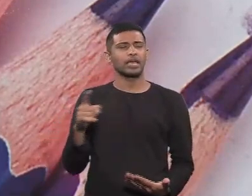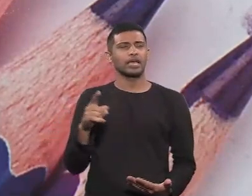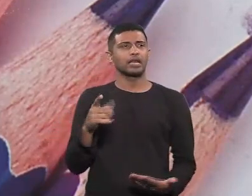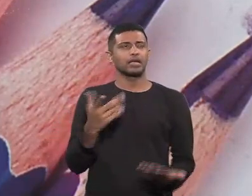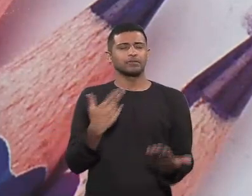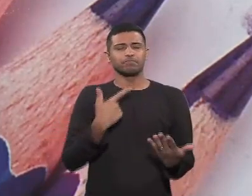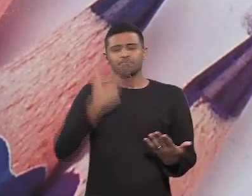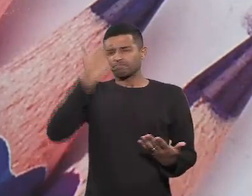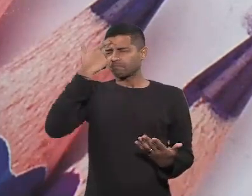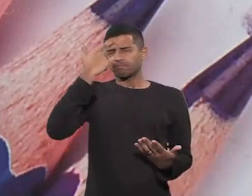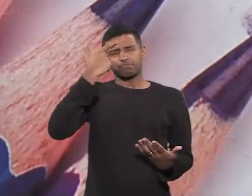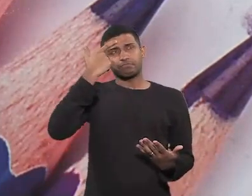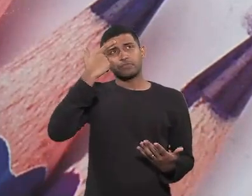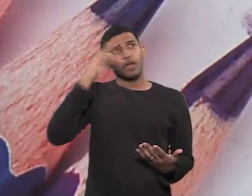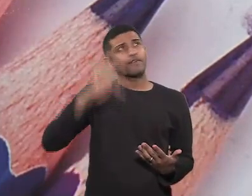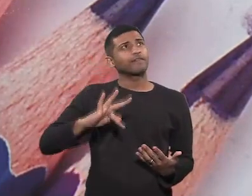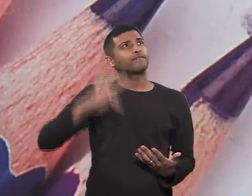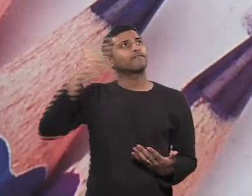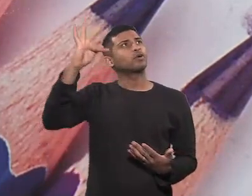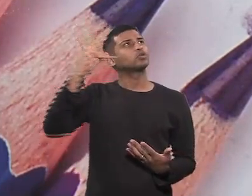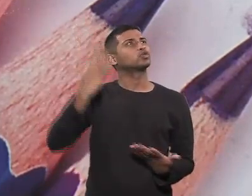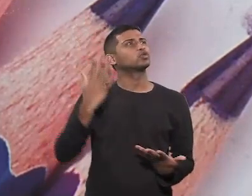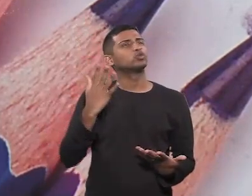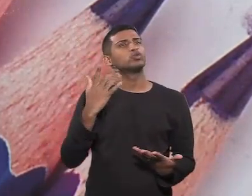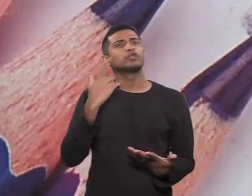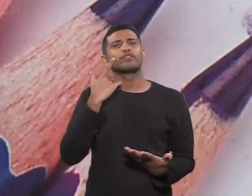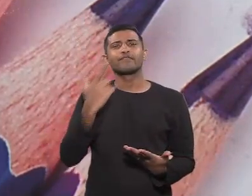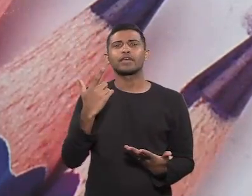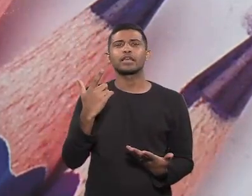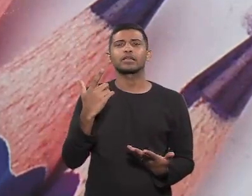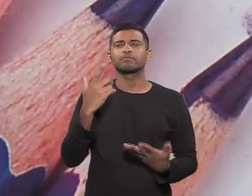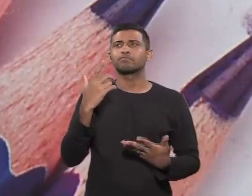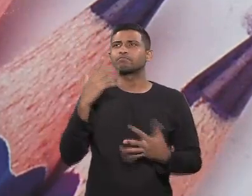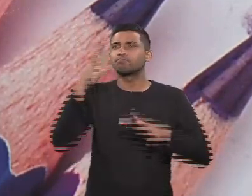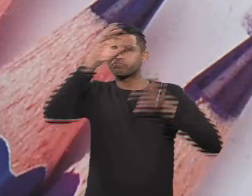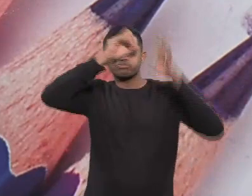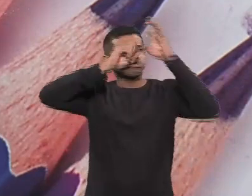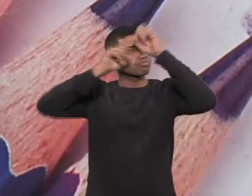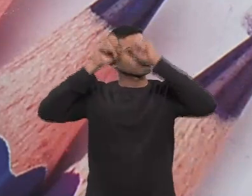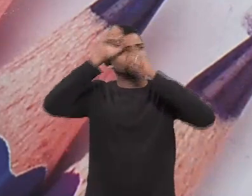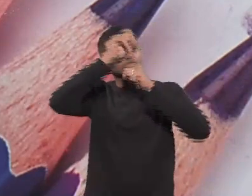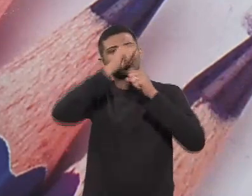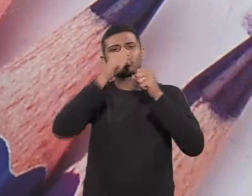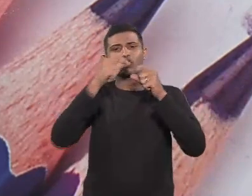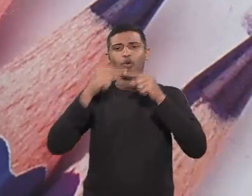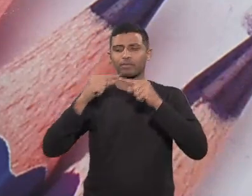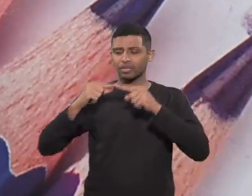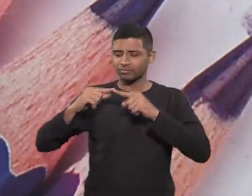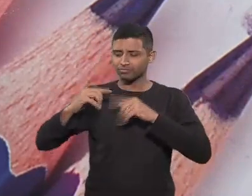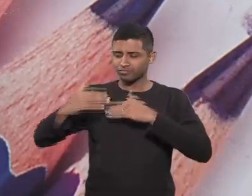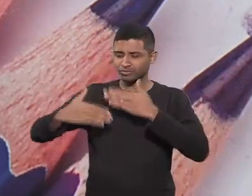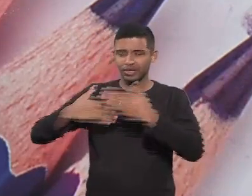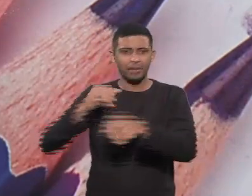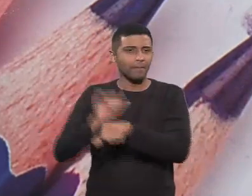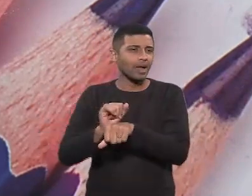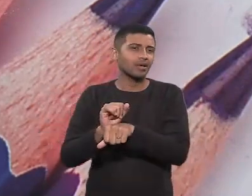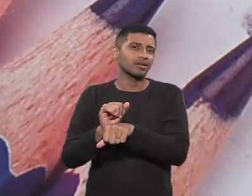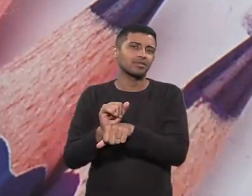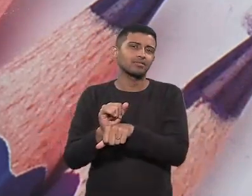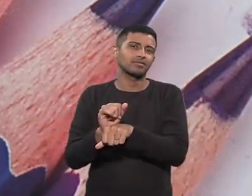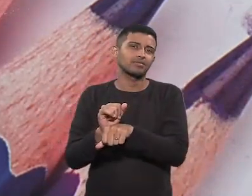tremendo incentivo para construir tantos saberes que devem ficar aí no meio do caminho porque tem